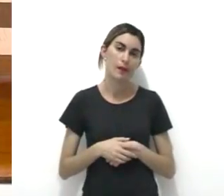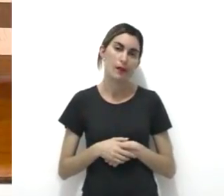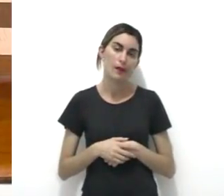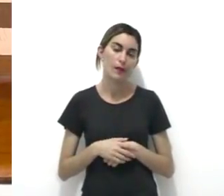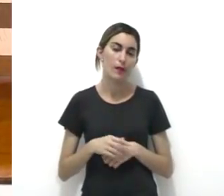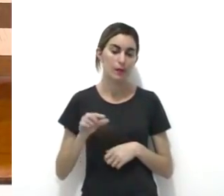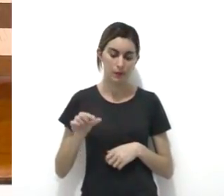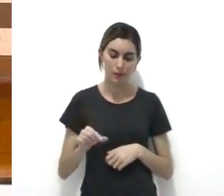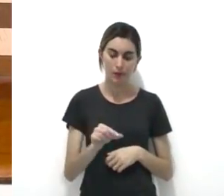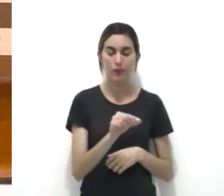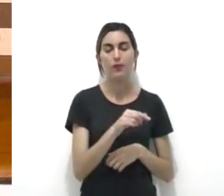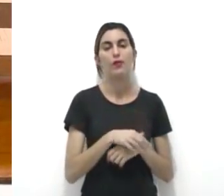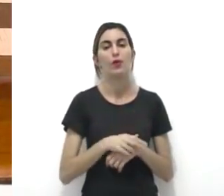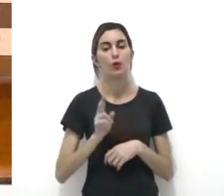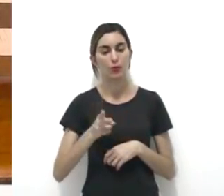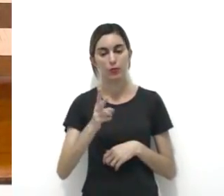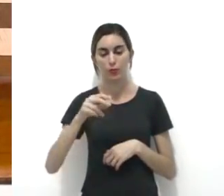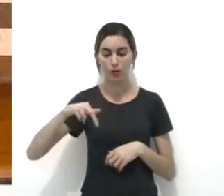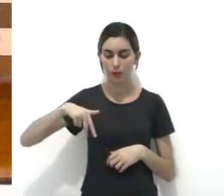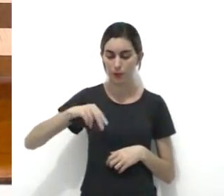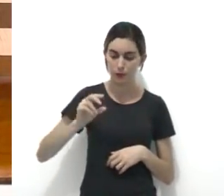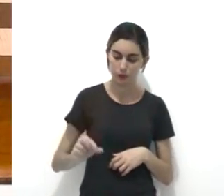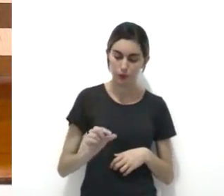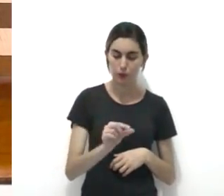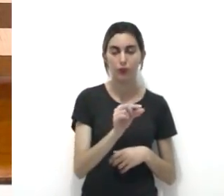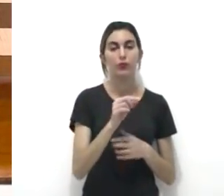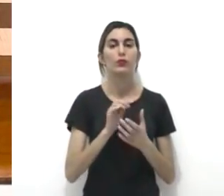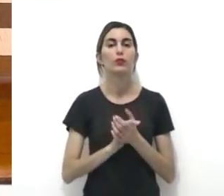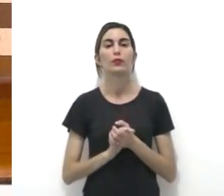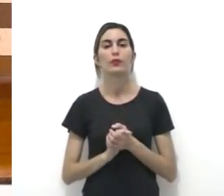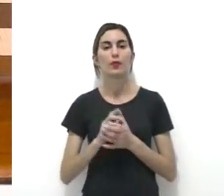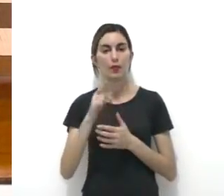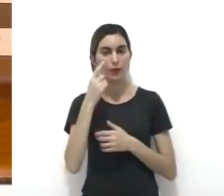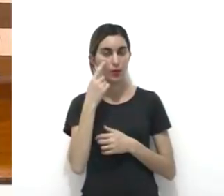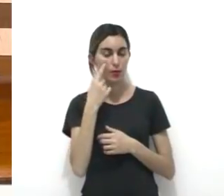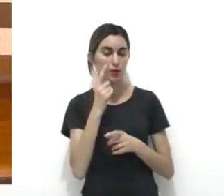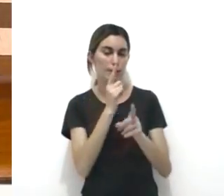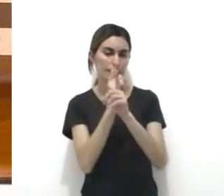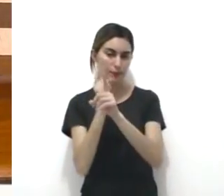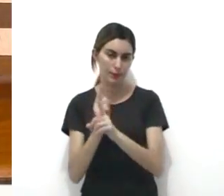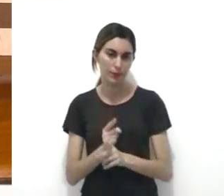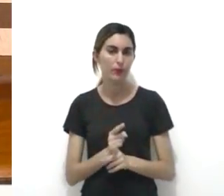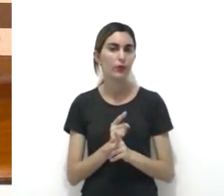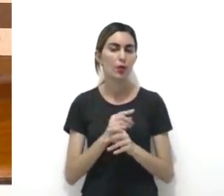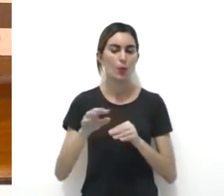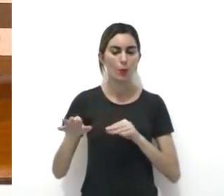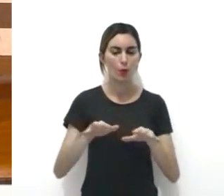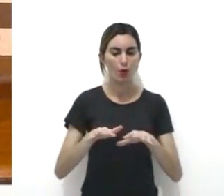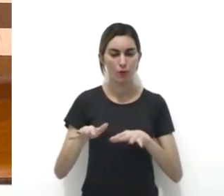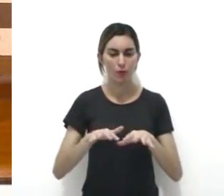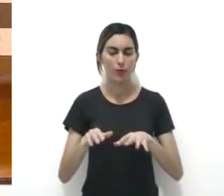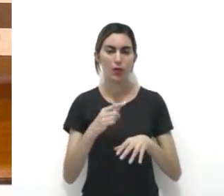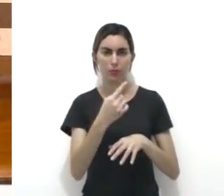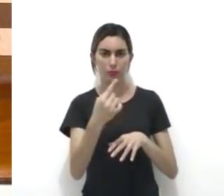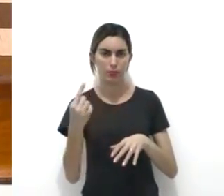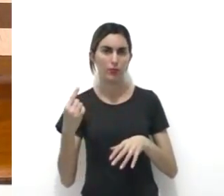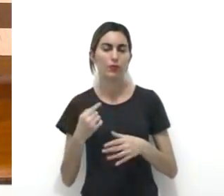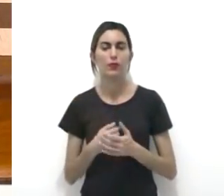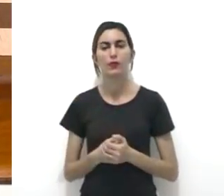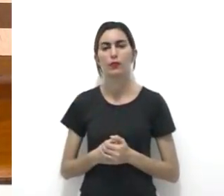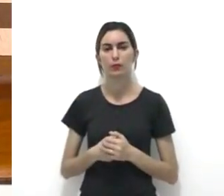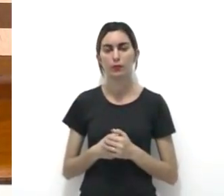em diagonal. Continuarei caminhando com as pecinhas para que vocês identifiquem os movimentos de cada